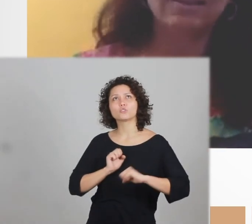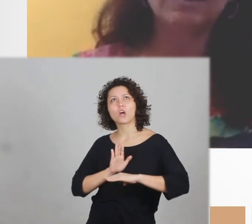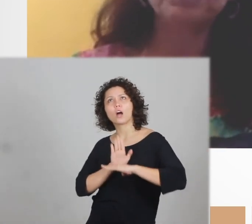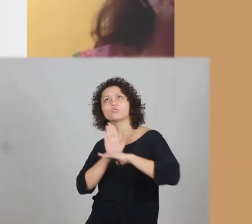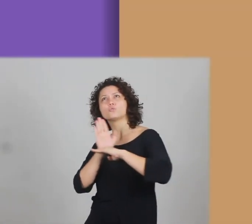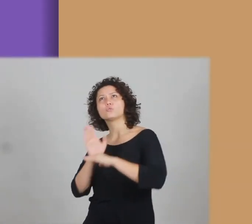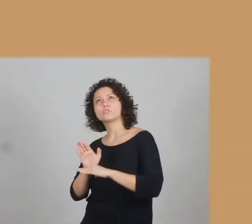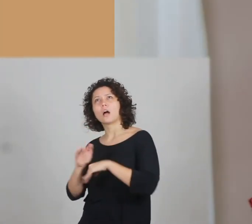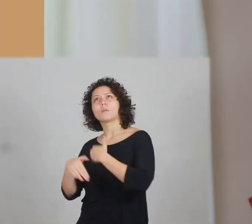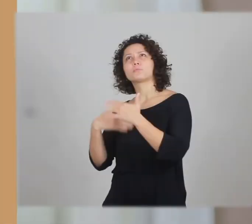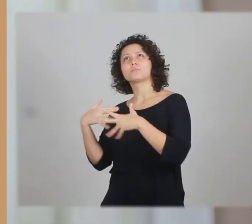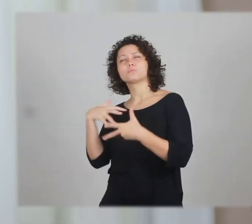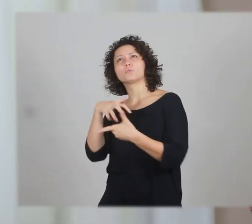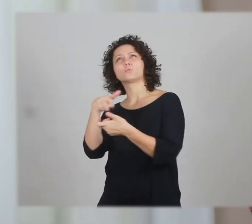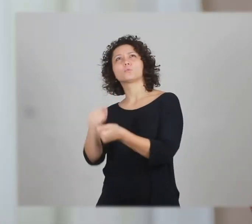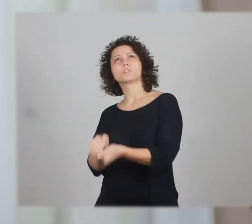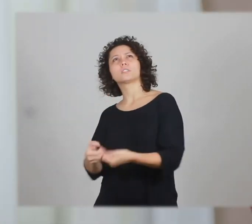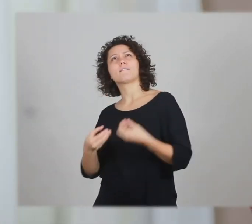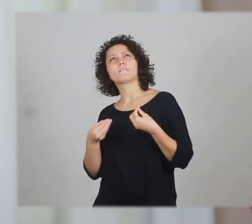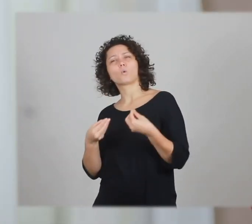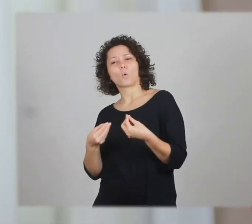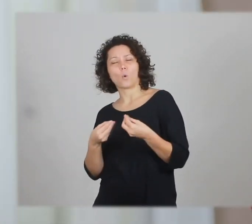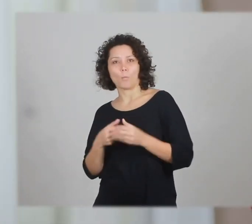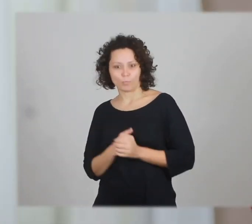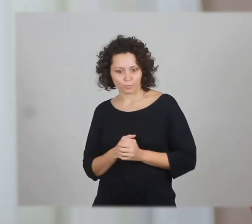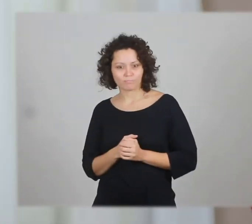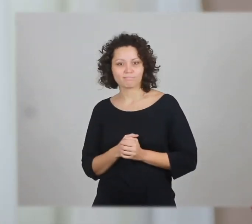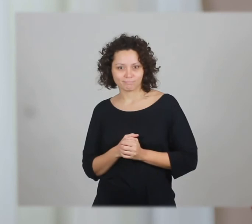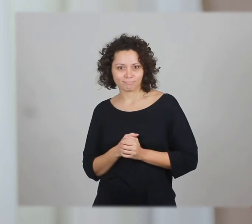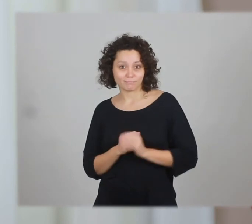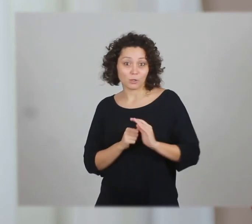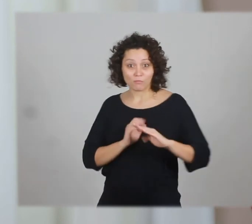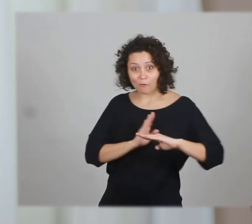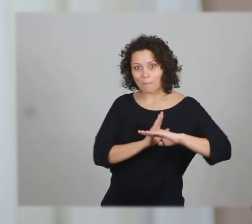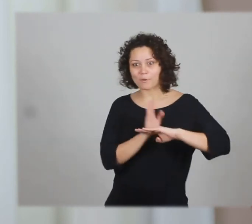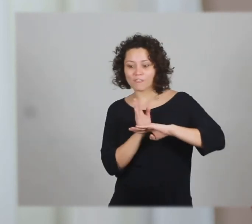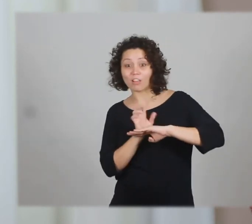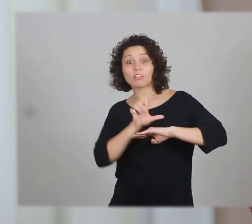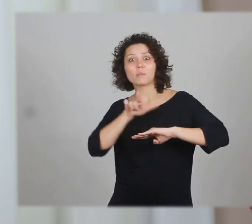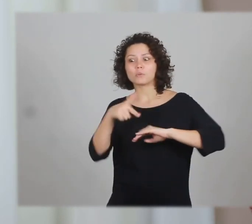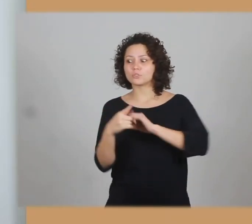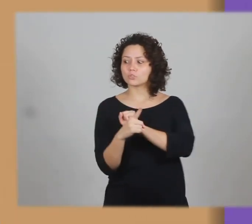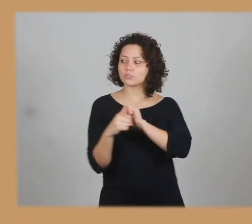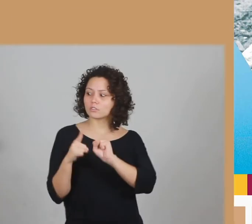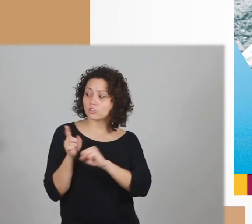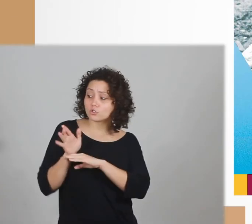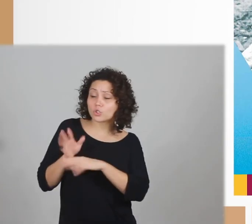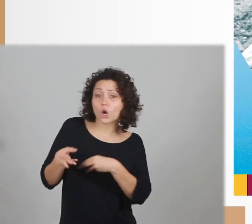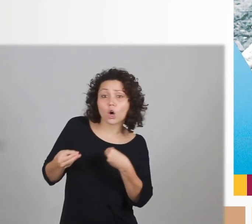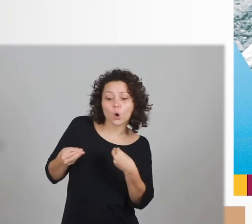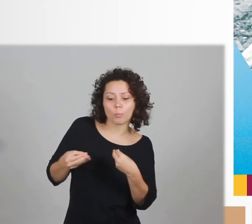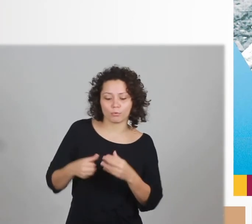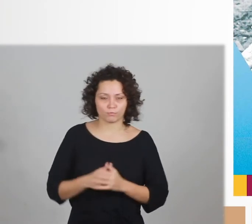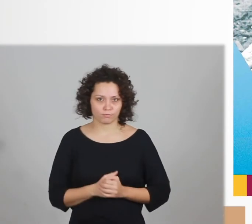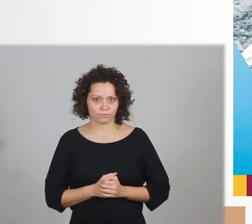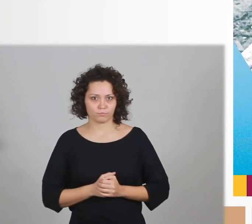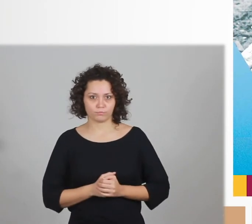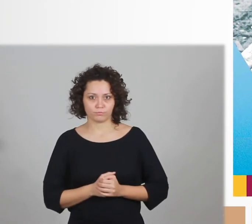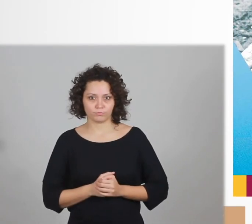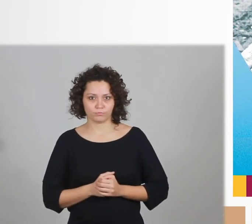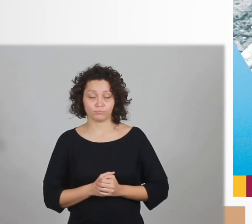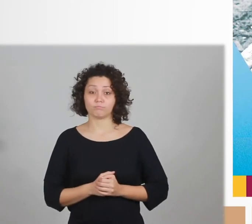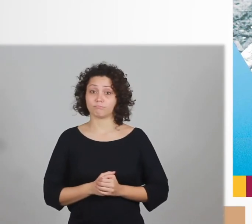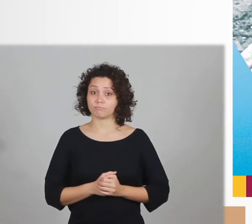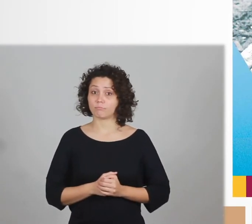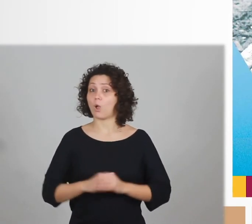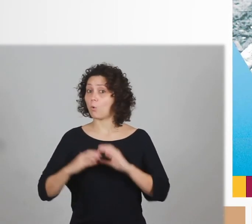2030. Entre as realizações do GT Agenda 2030 está a produção de relatórios anuais sobre a implementação